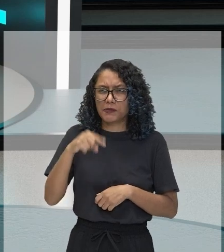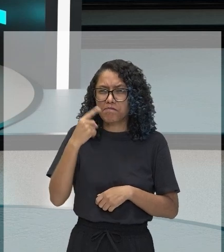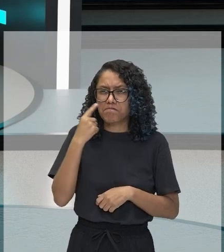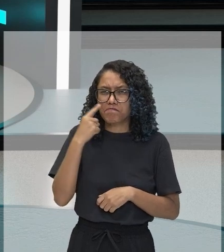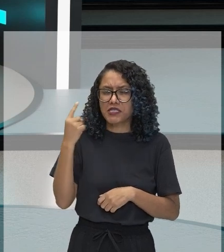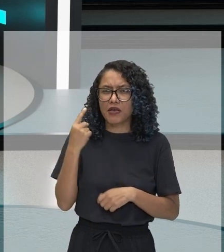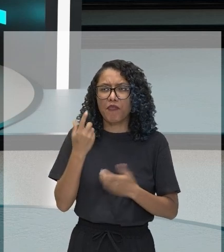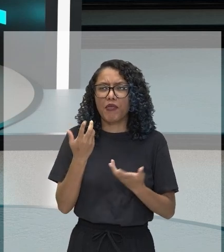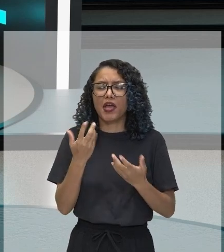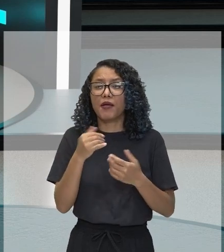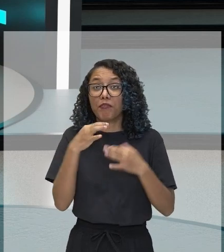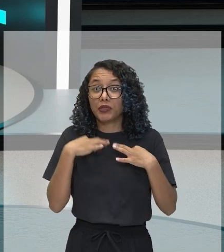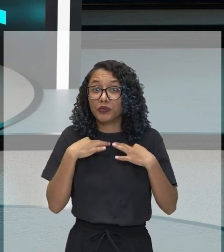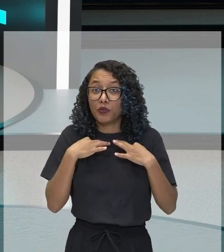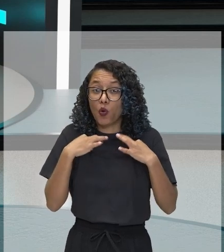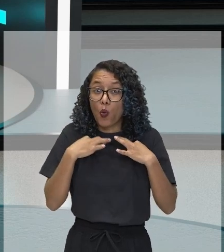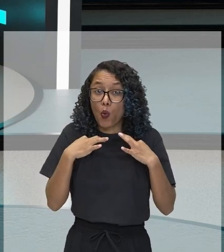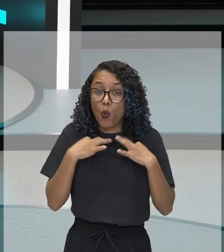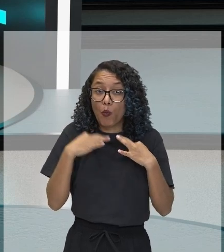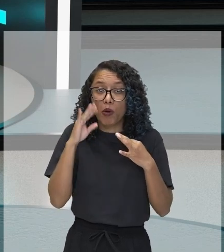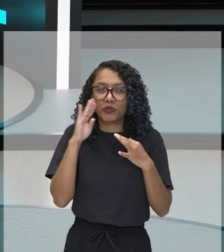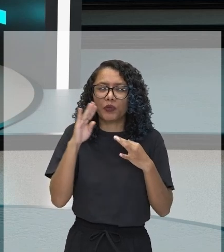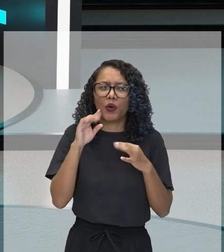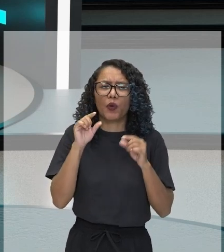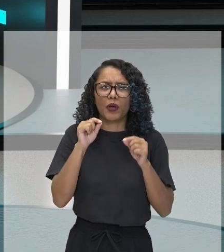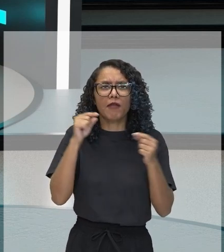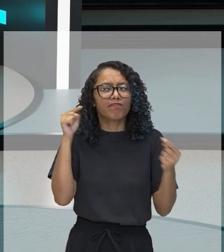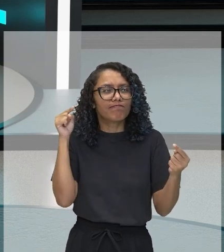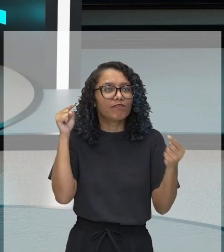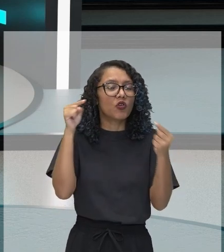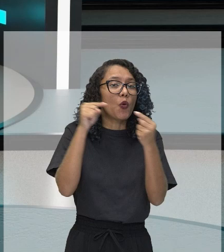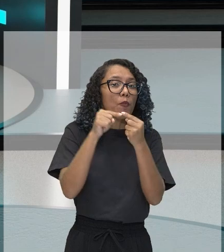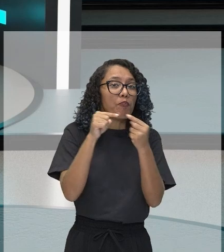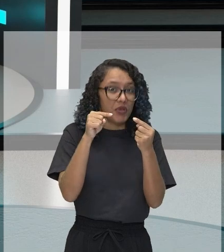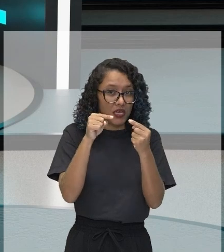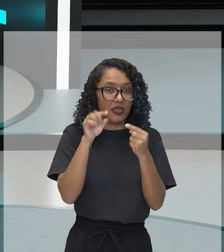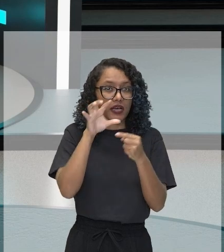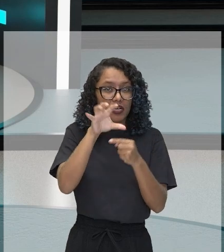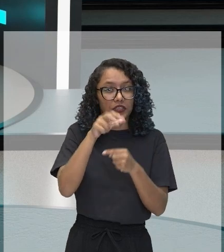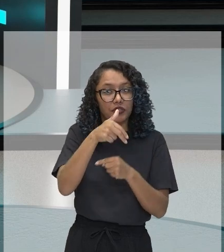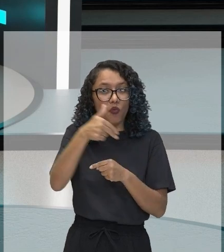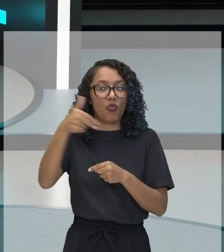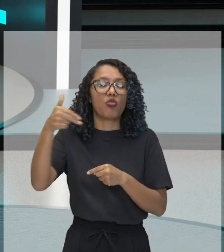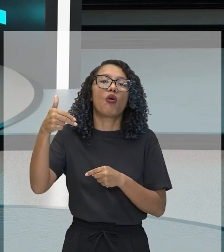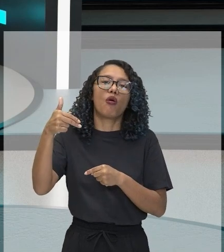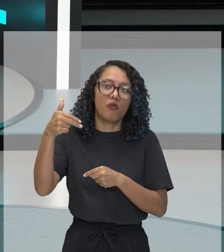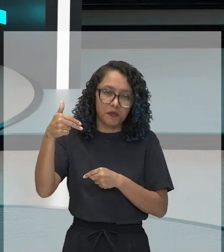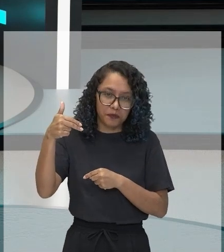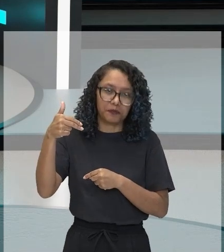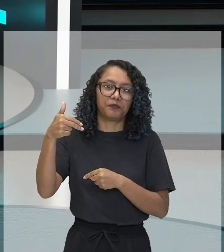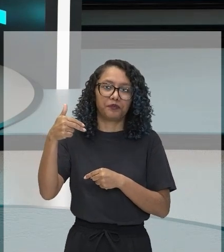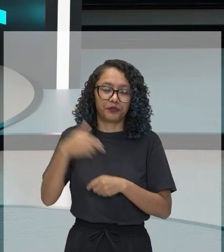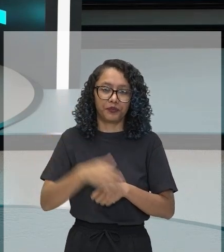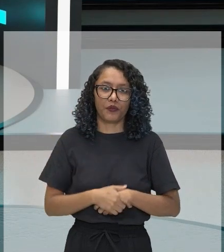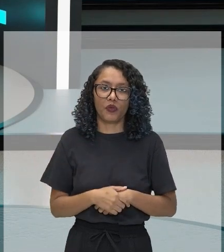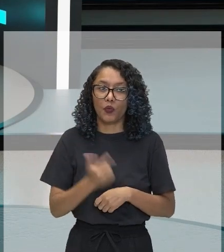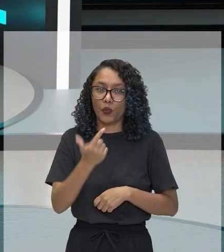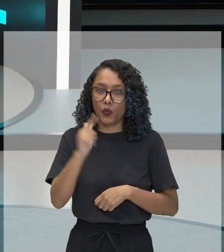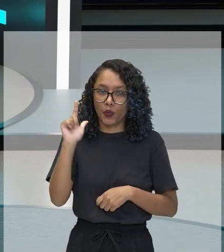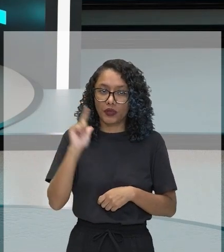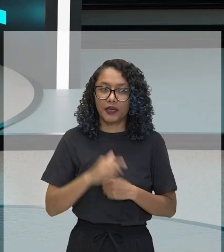principalmente a vestimenta, você vai identificar a região Nordeste do Brasil. Temos uma